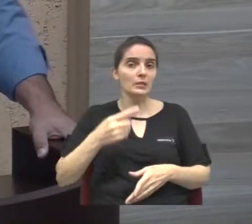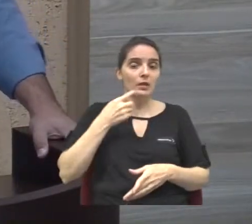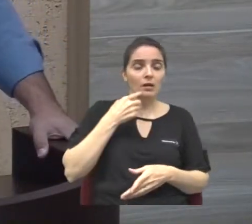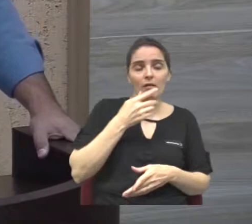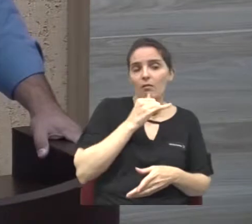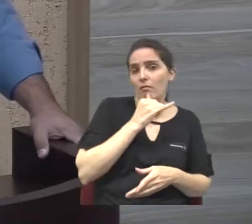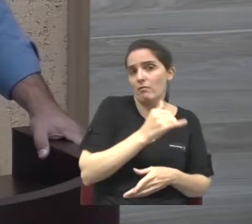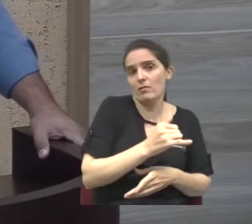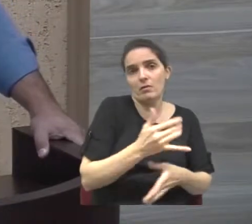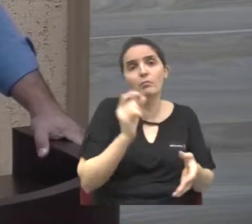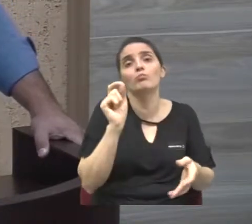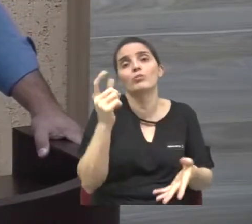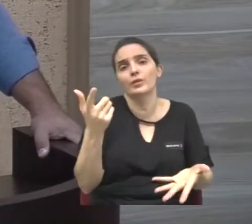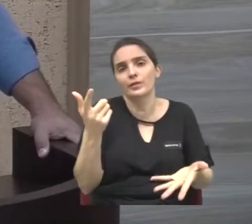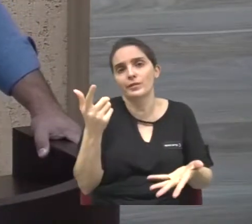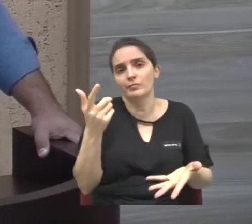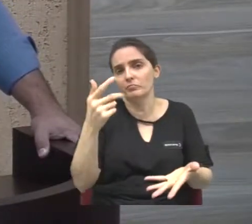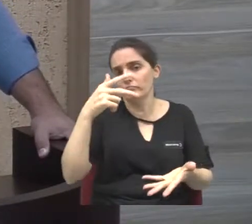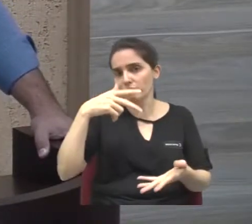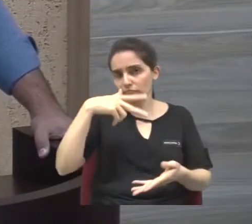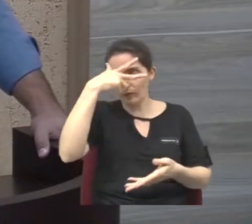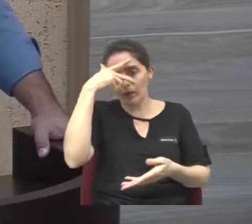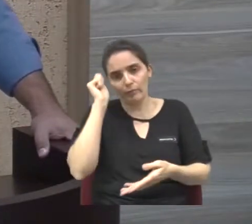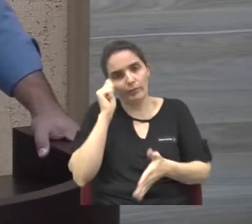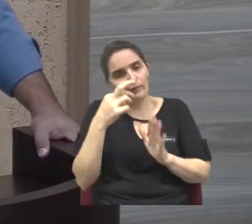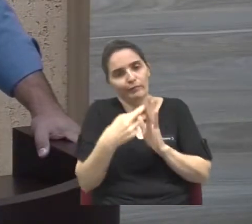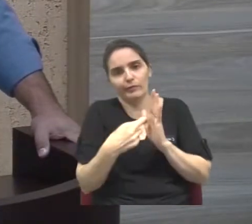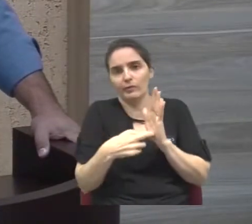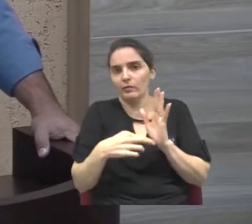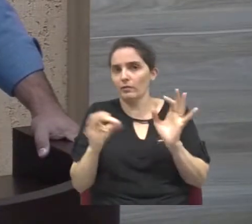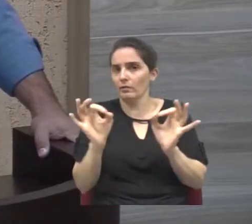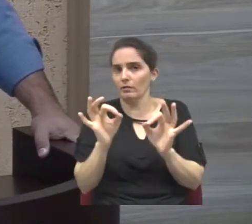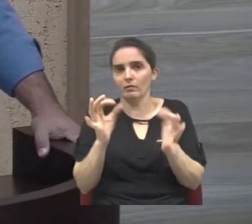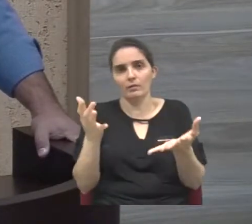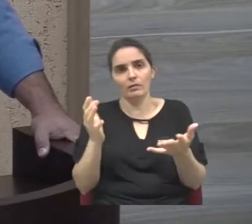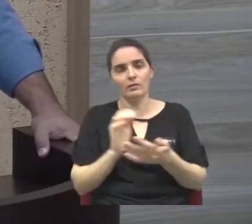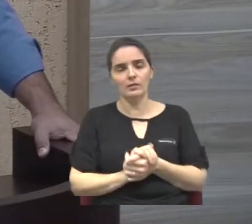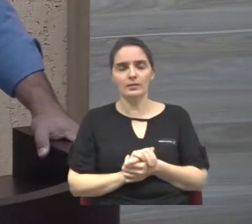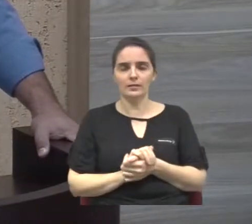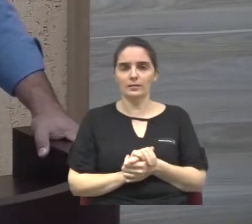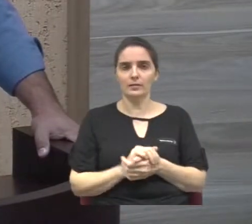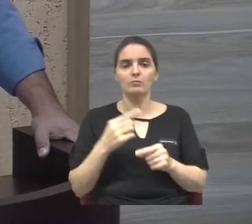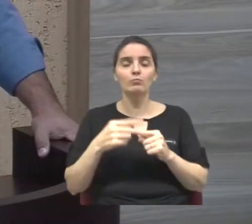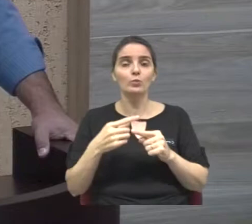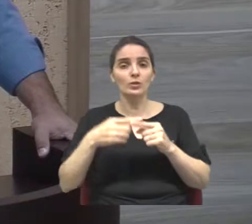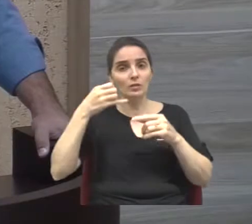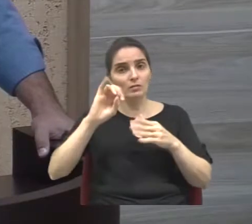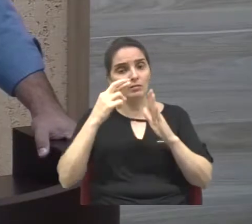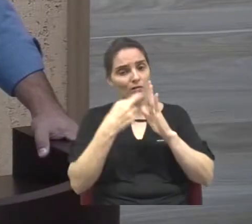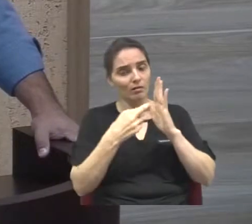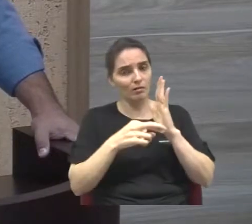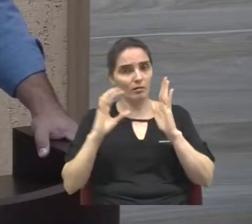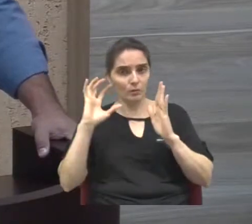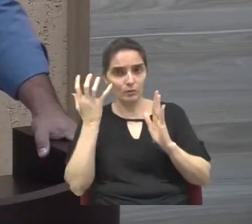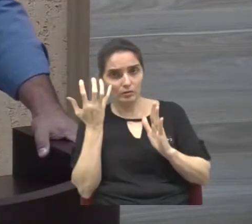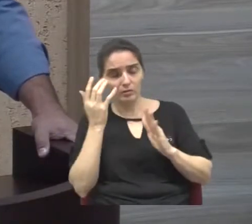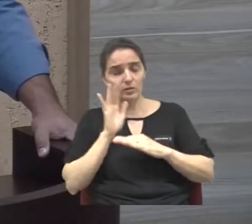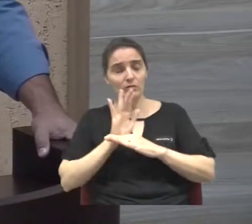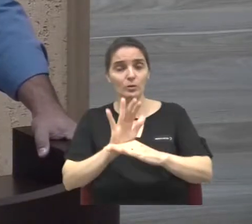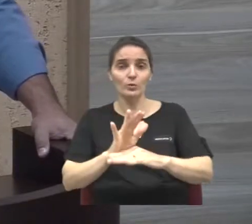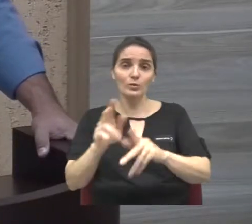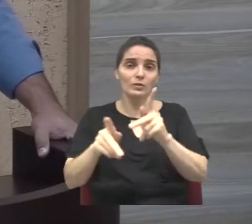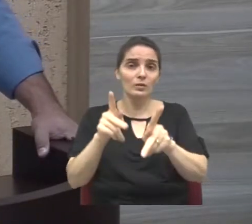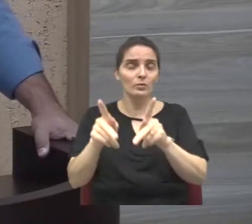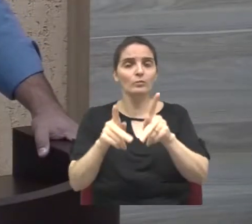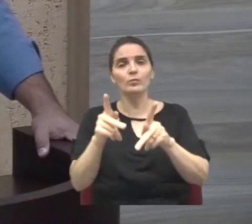é algo que vai ser benefício, vai beneficiar toda a população, não vai beneficiar, não vai prejudicar